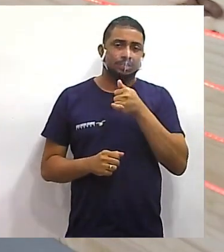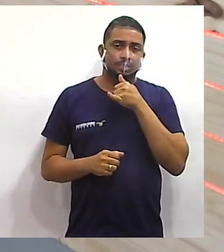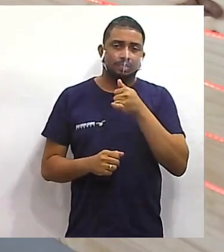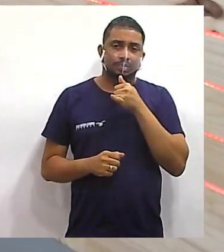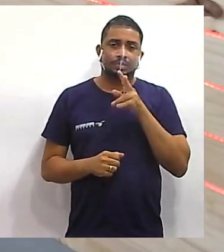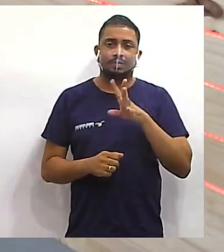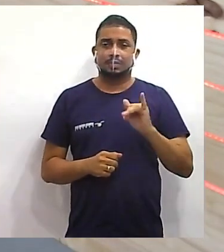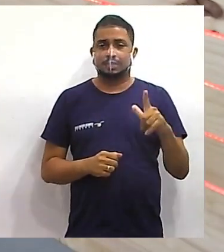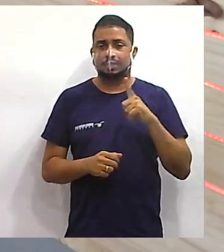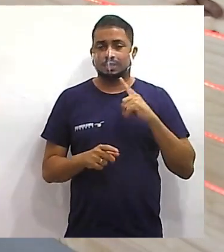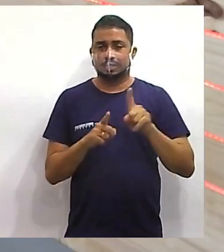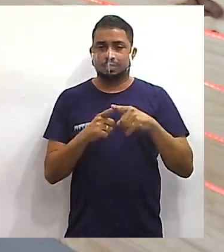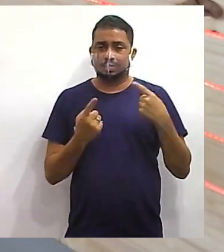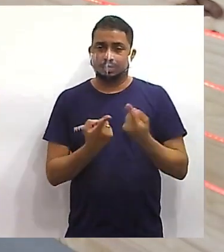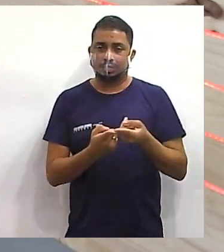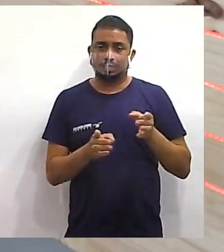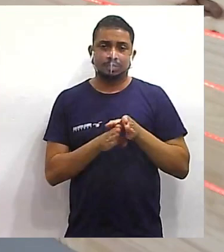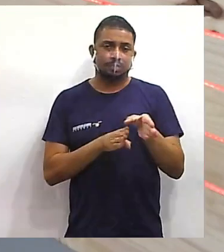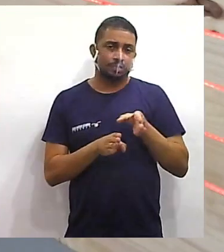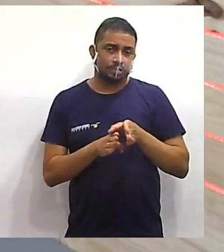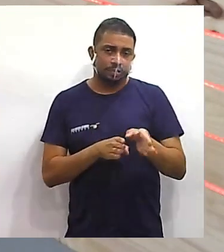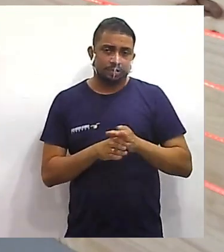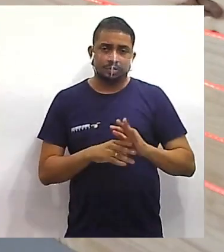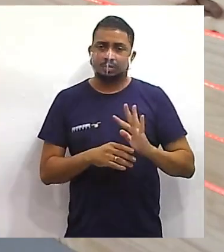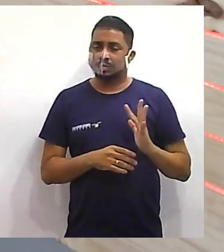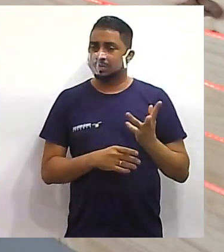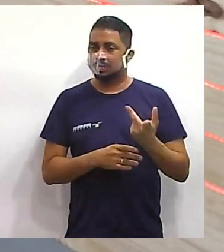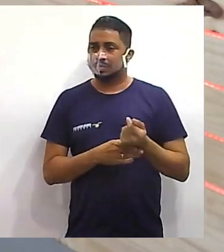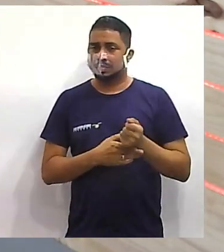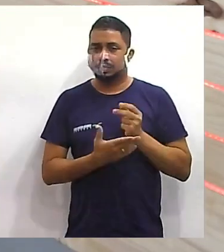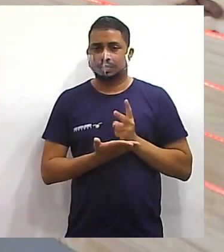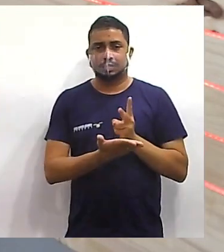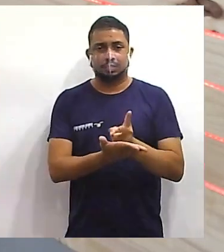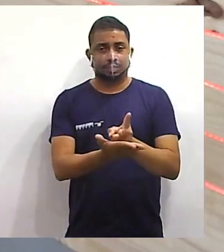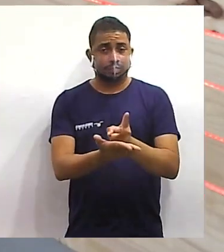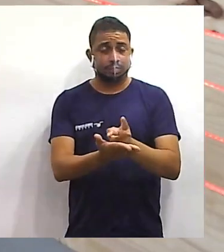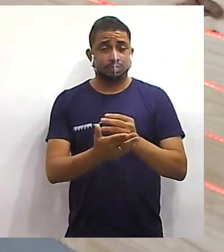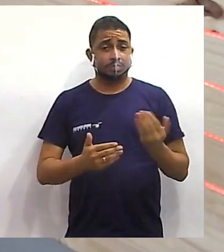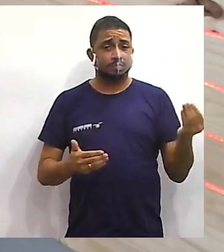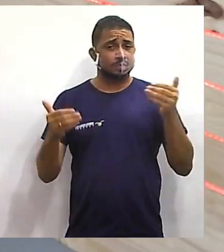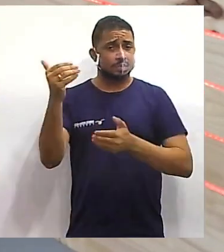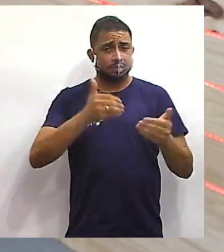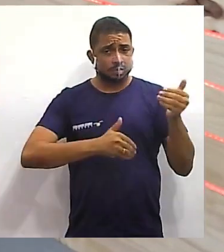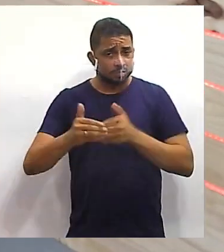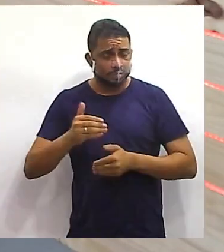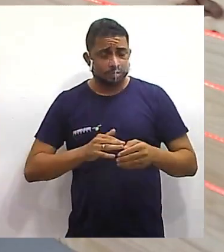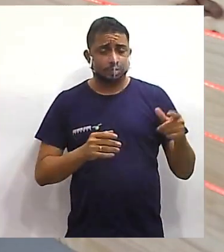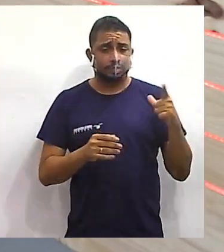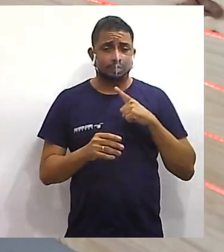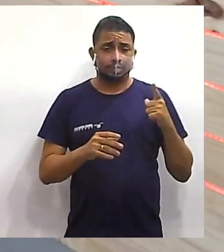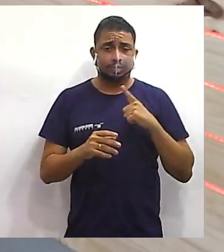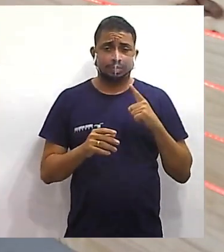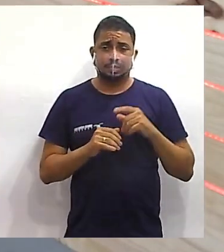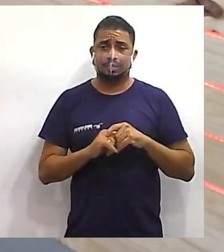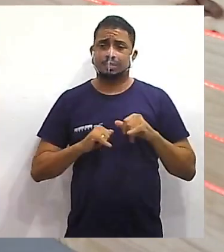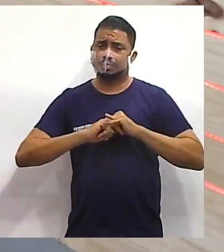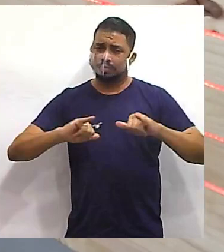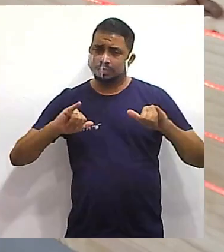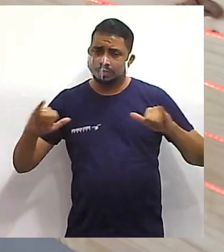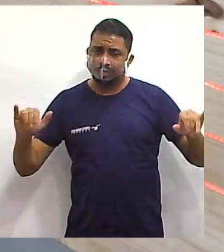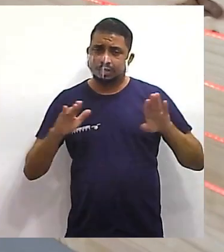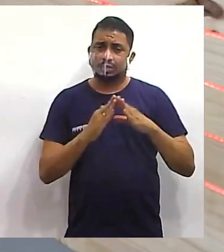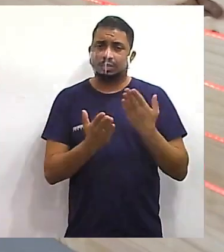ter uma reunião do conselho e que todos os segmentos vão participar, e tem que estar lá no mural da escola, tem que estar